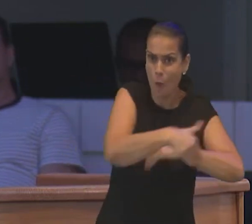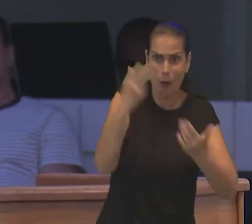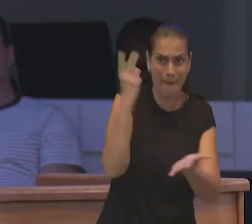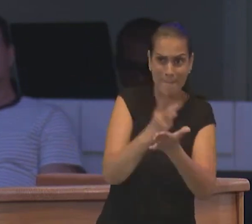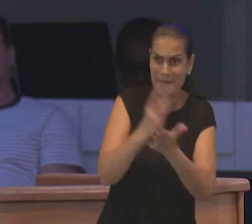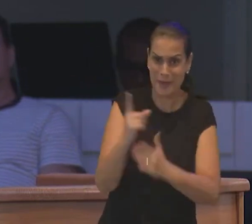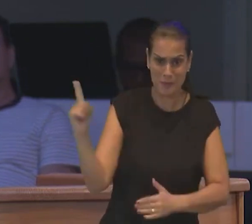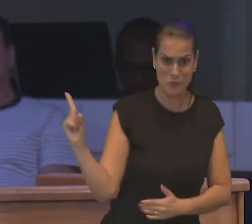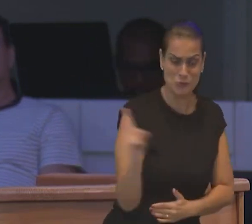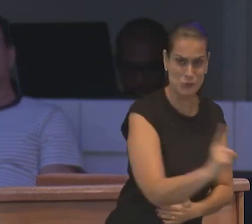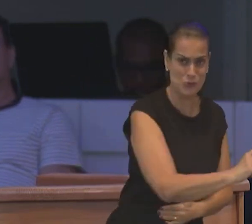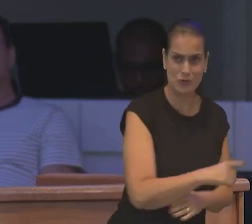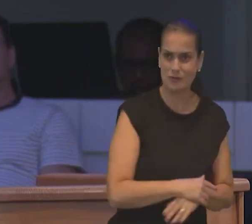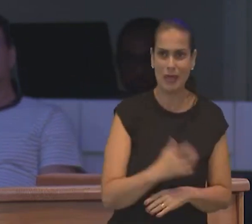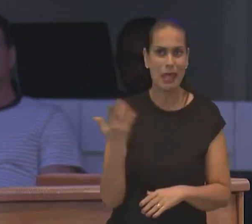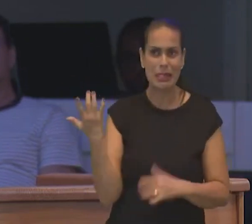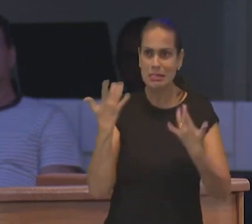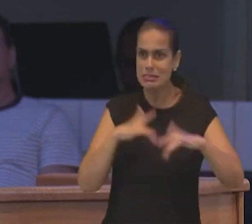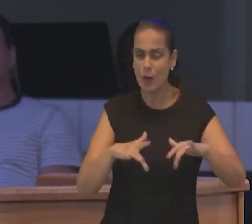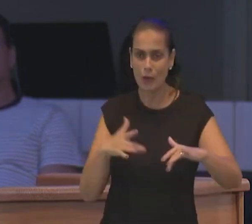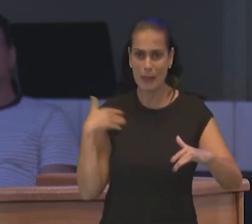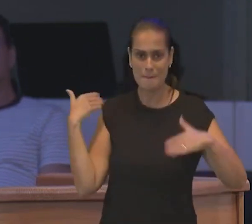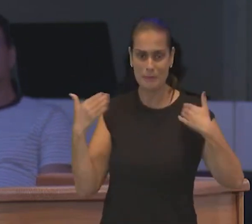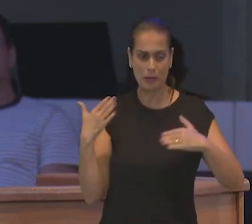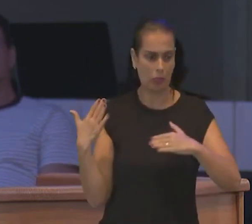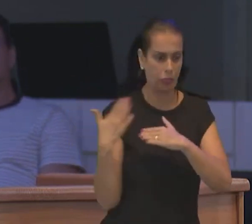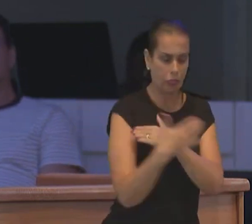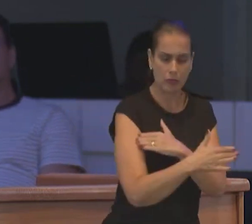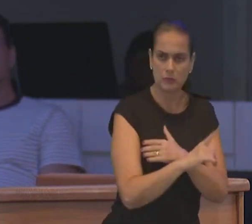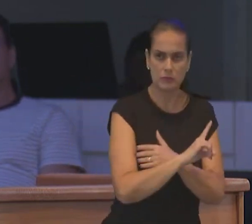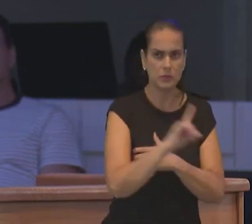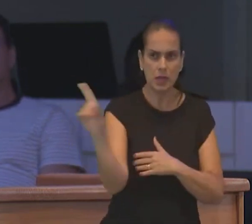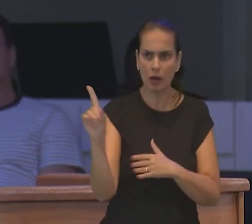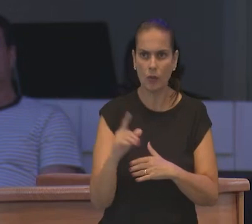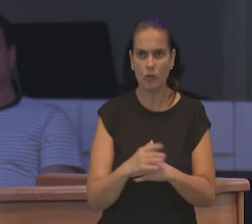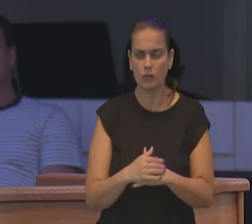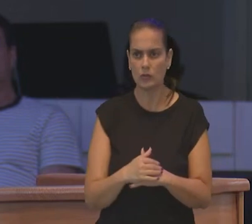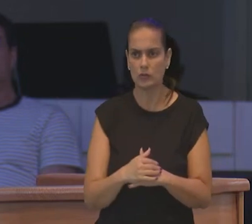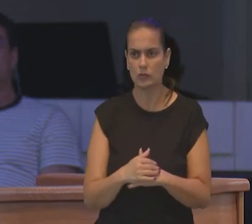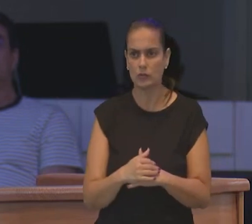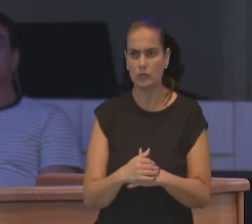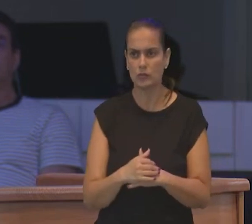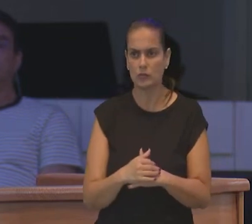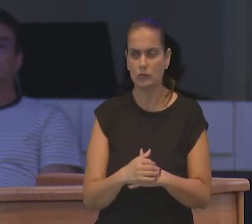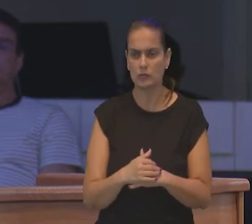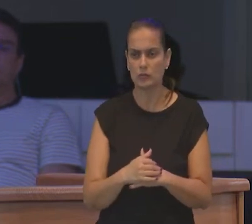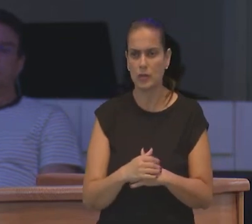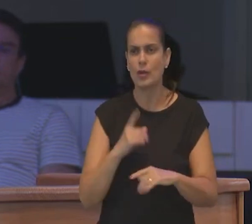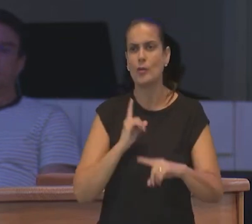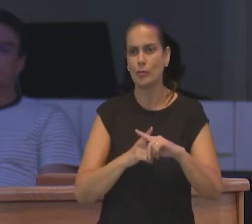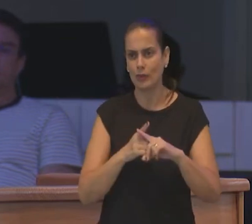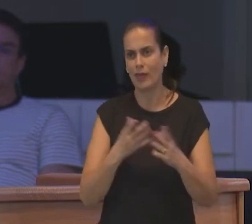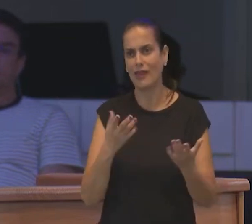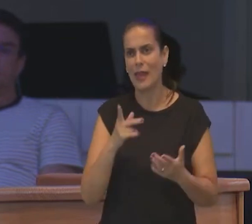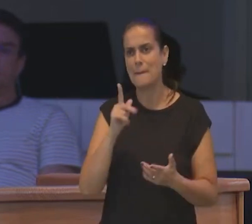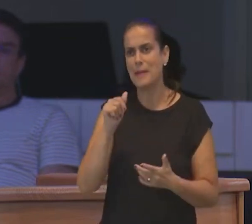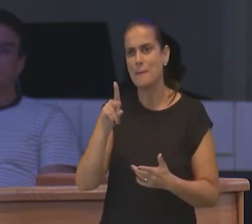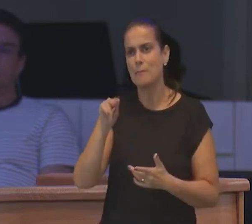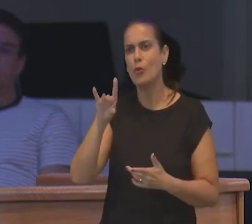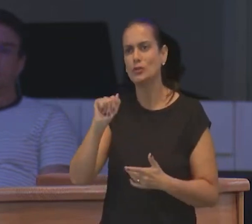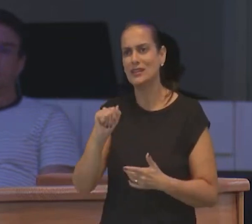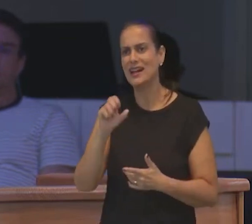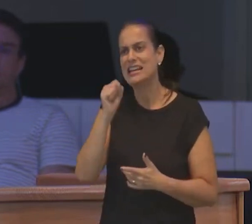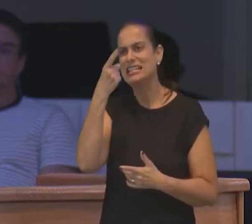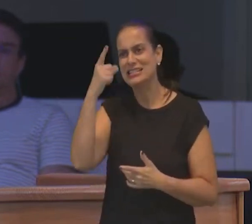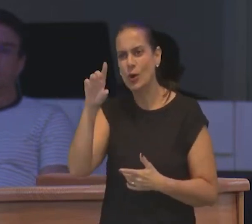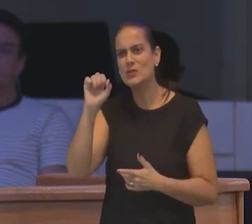Ele não quer nem passar para ir para São Sebastião, aqui. Porque vai passar de lado ali da rua